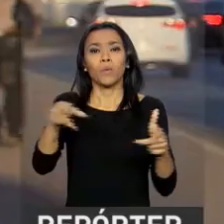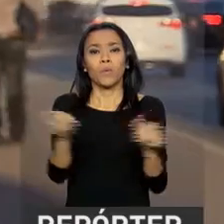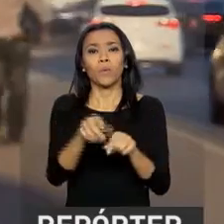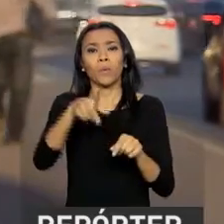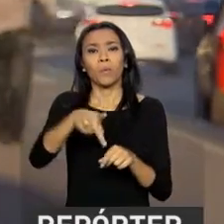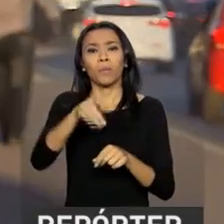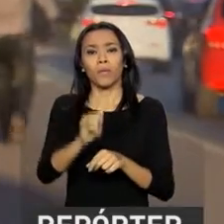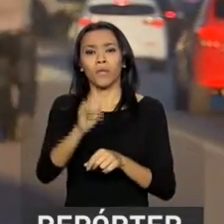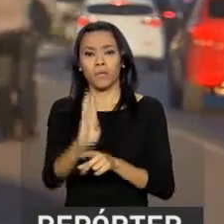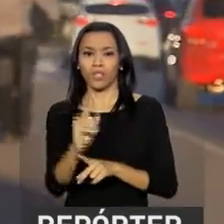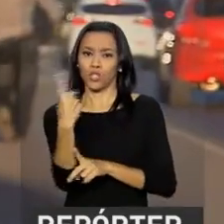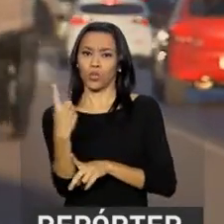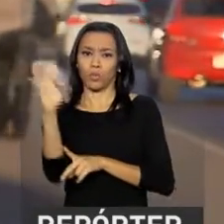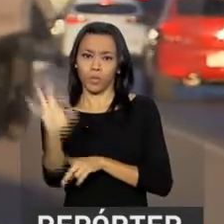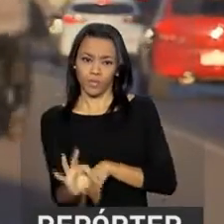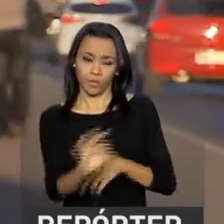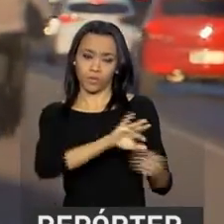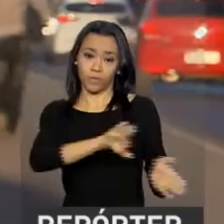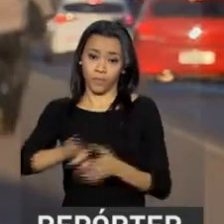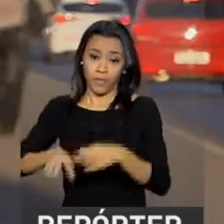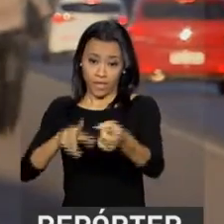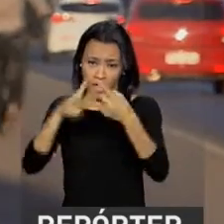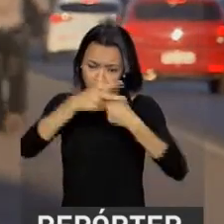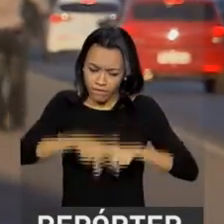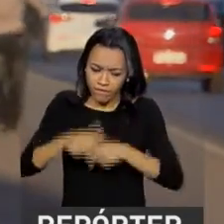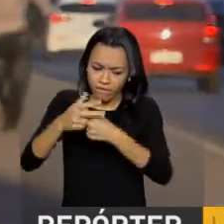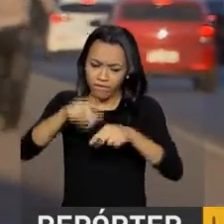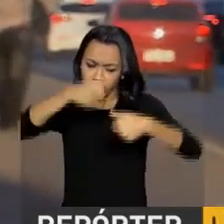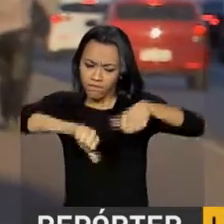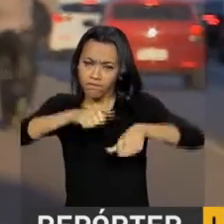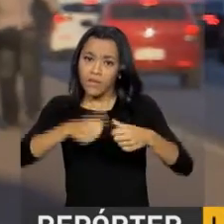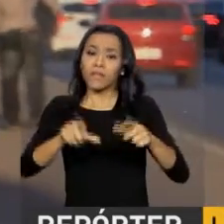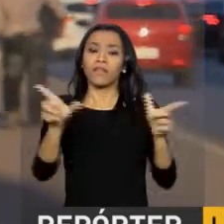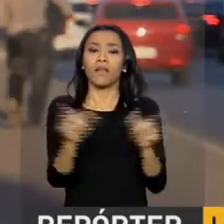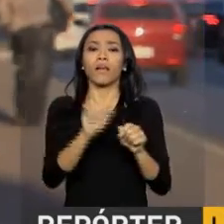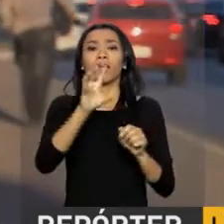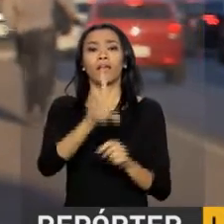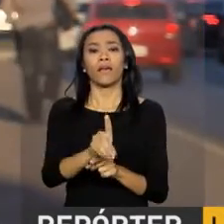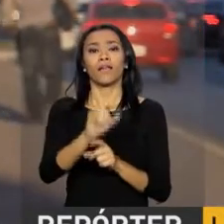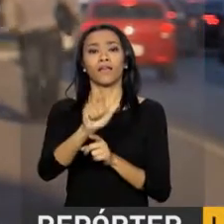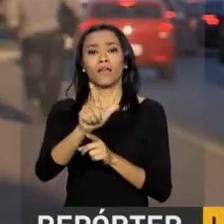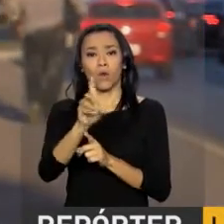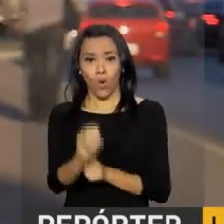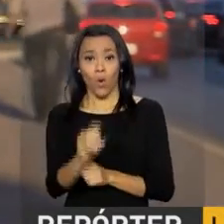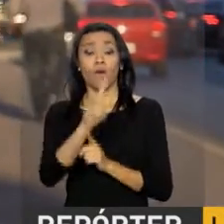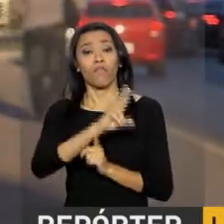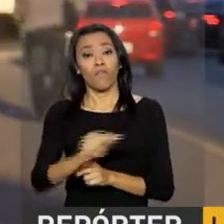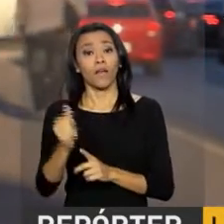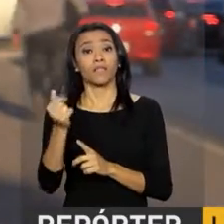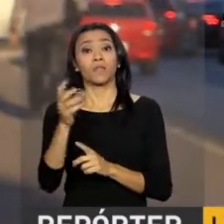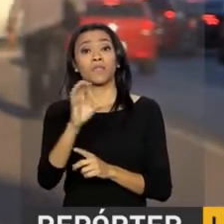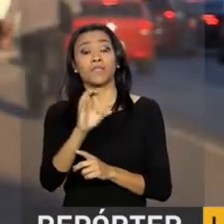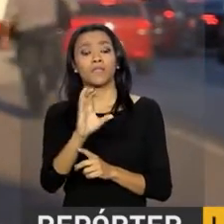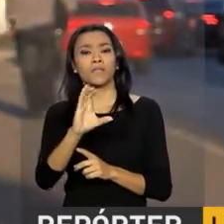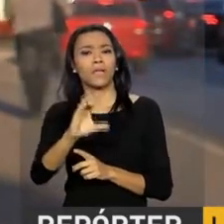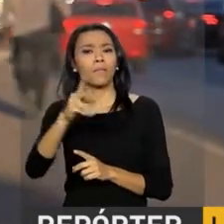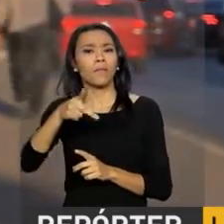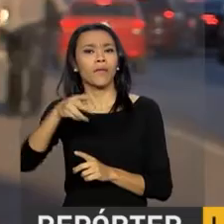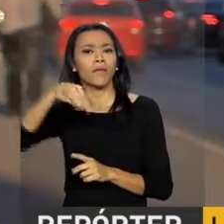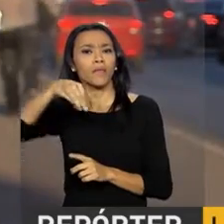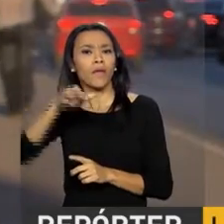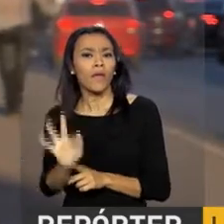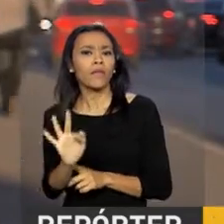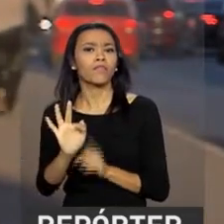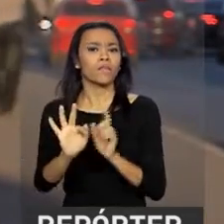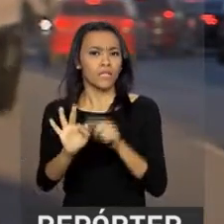1%. Na revisão da LDO, o governo vai excluir a previsão de arrecadação com a CPMF. O projeto que